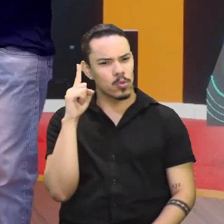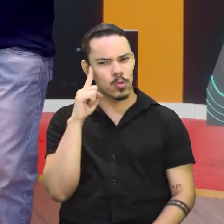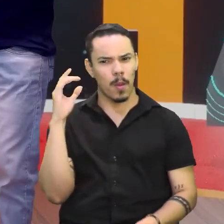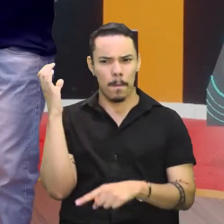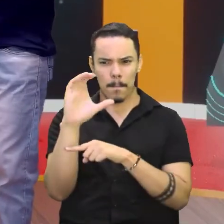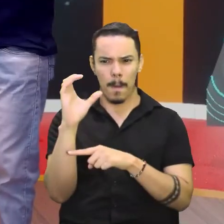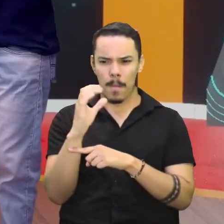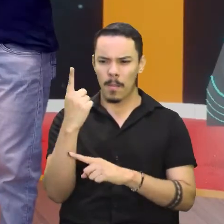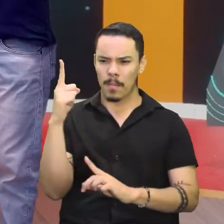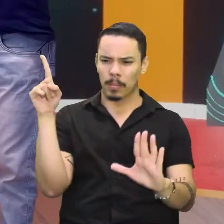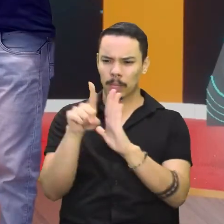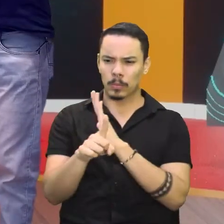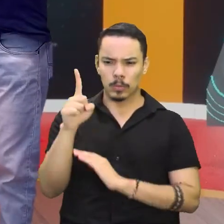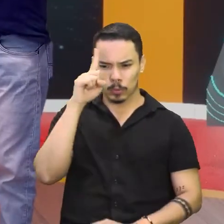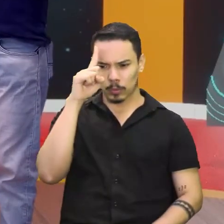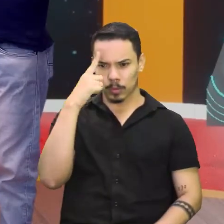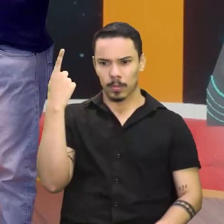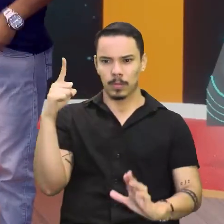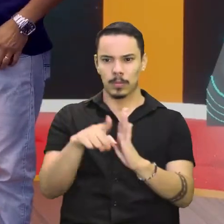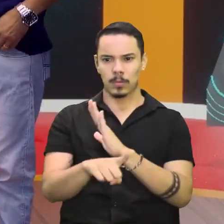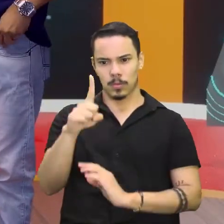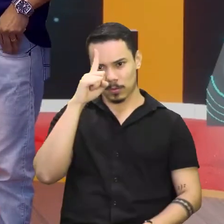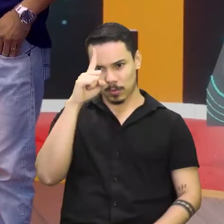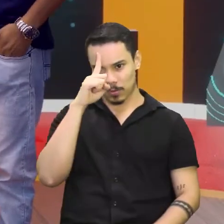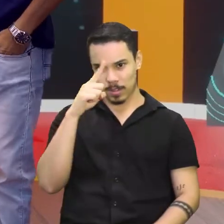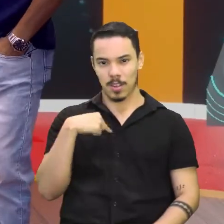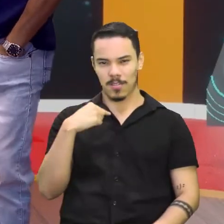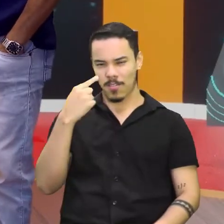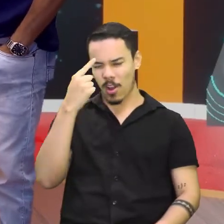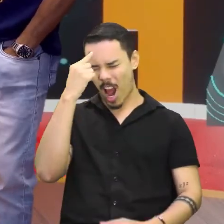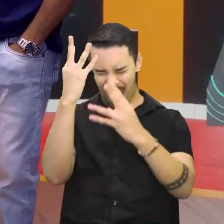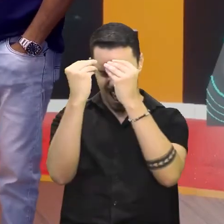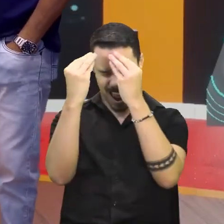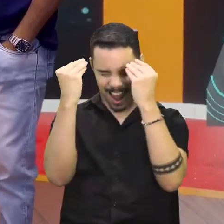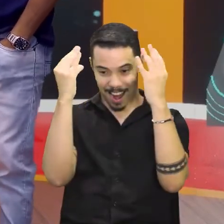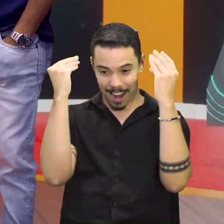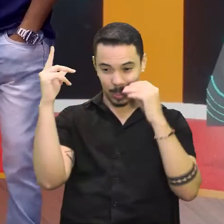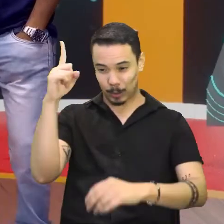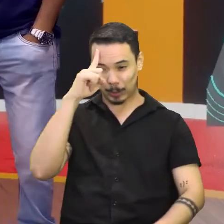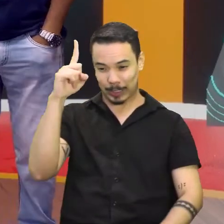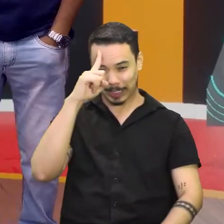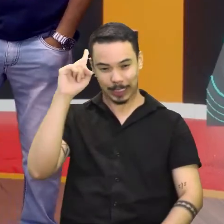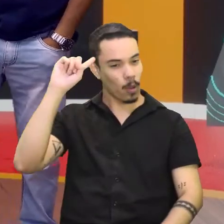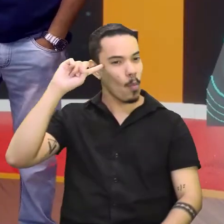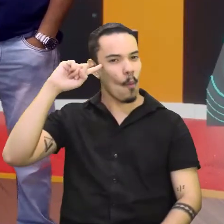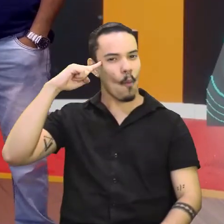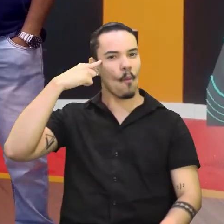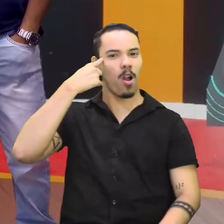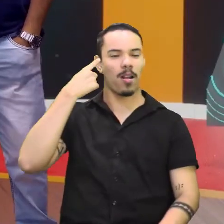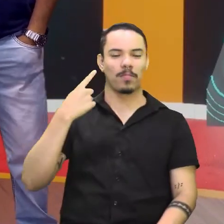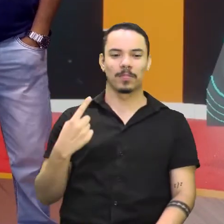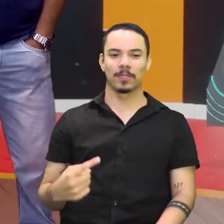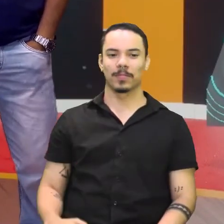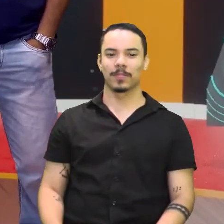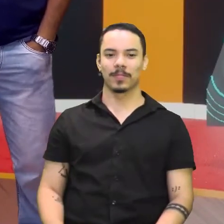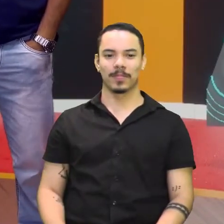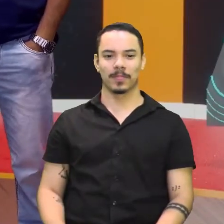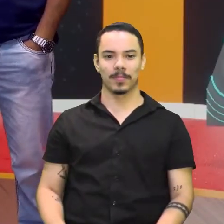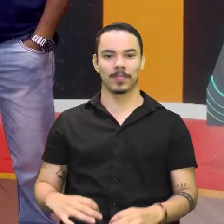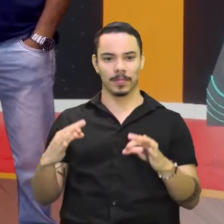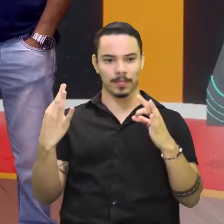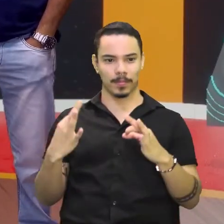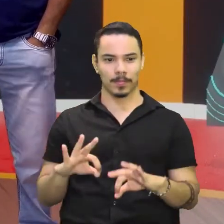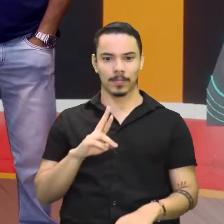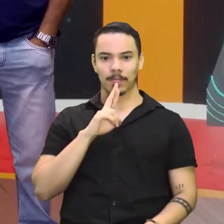por dia, uma questão por dia. Eu vou invadir o subconsciente deles, uma questão por dia, uma questão por dia. Pois é. Vamos então, com certeza a